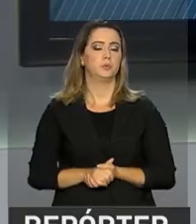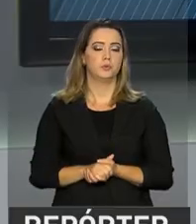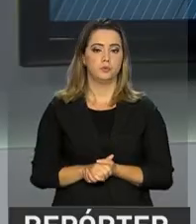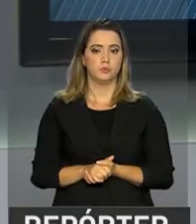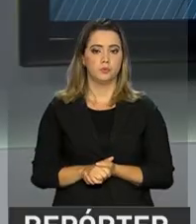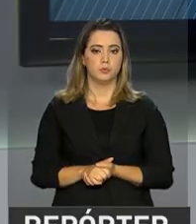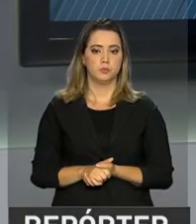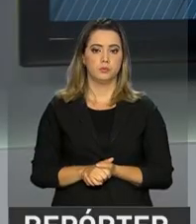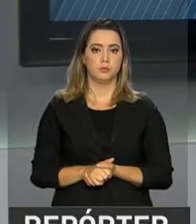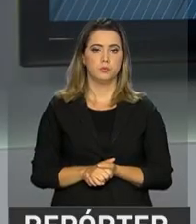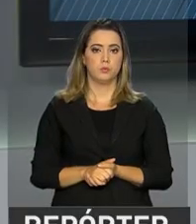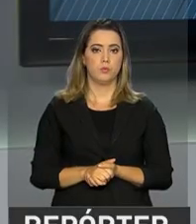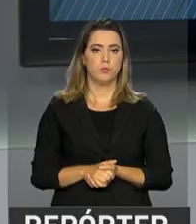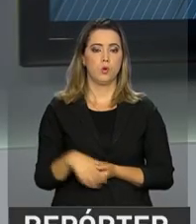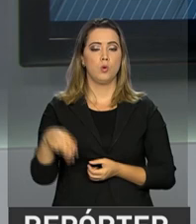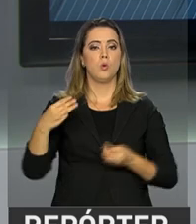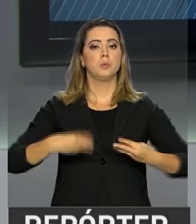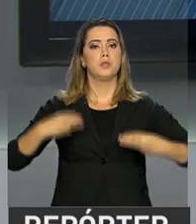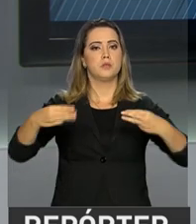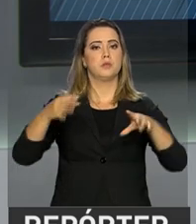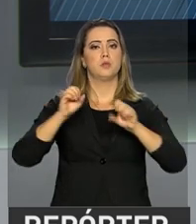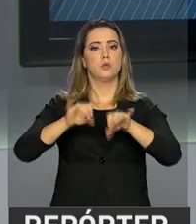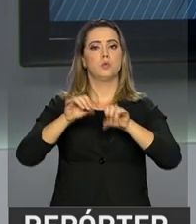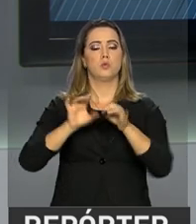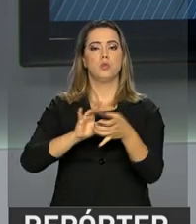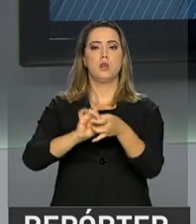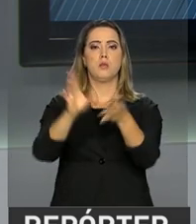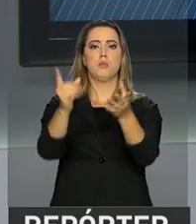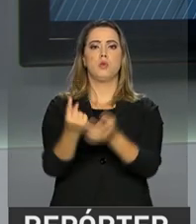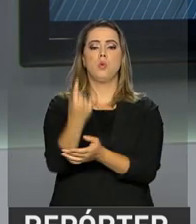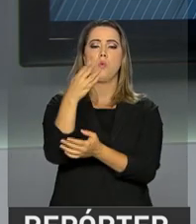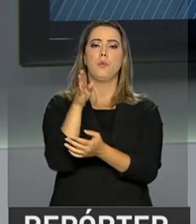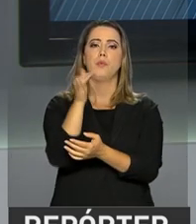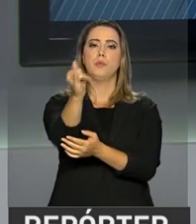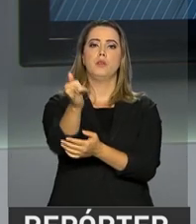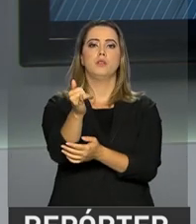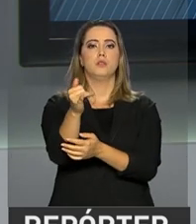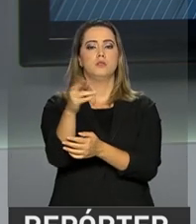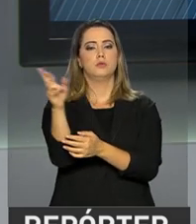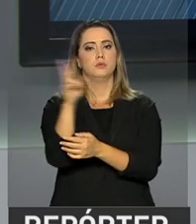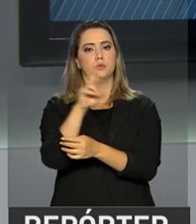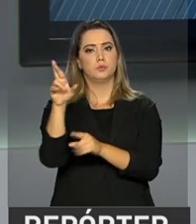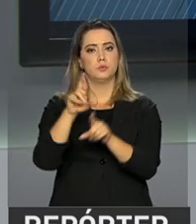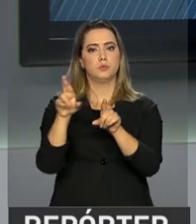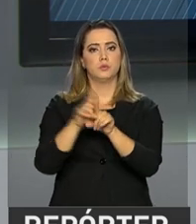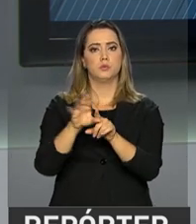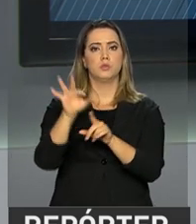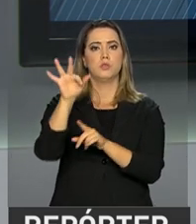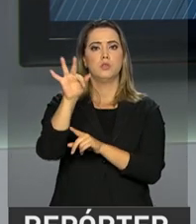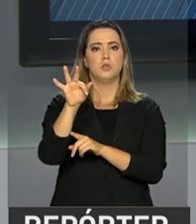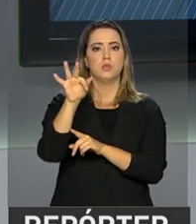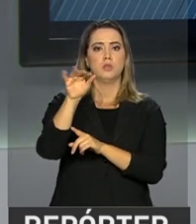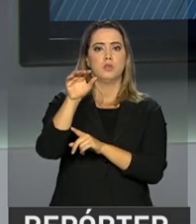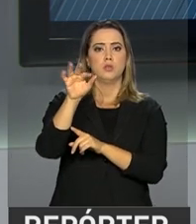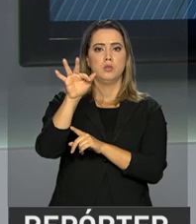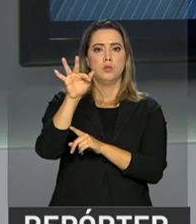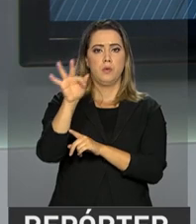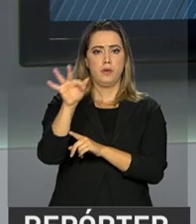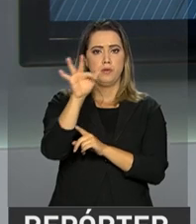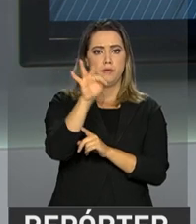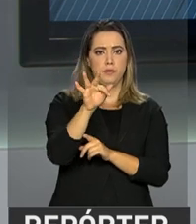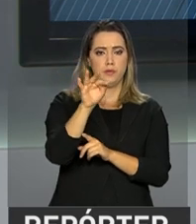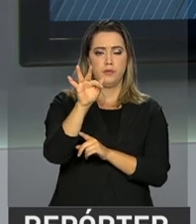o ministério da educação liberou um milhão 470 milhões de reais para o fundo de financiamento estudantil